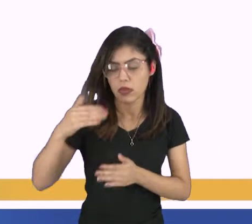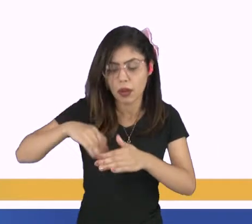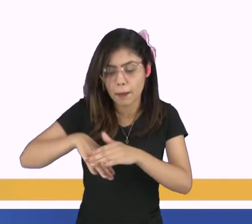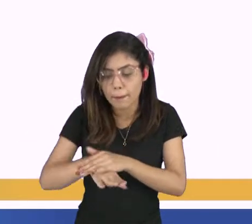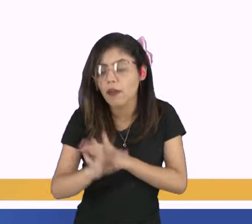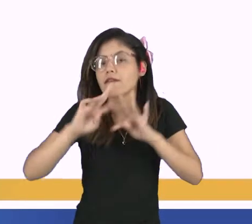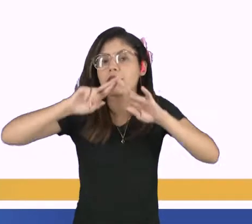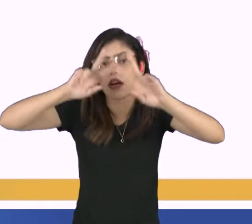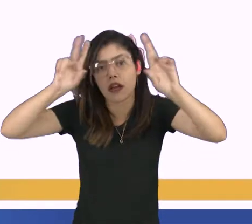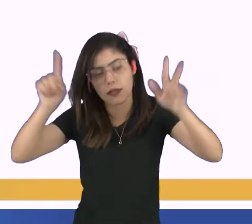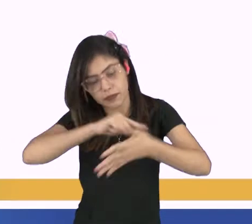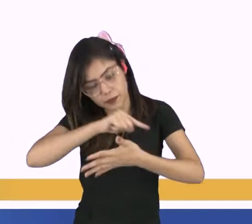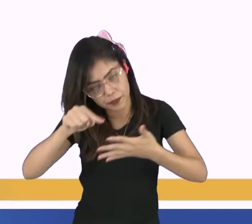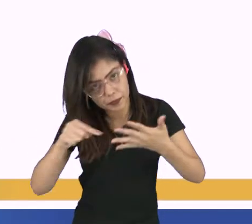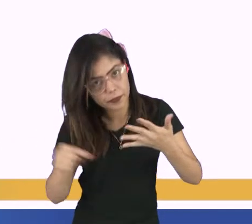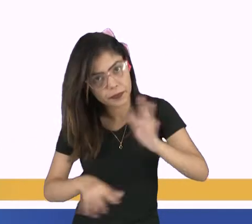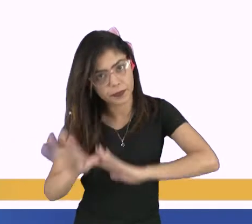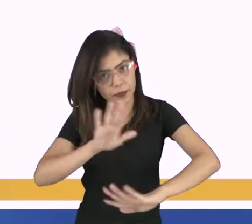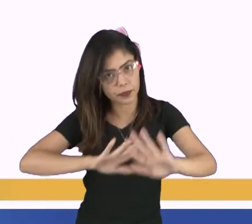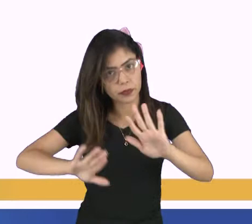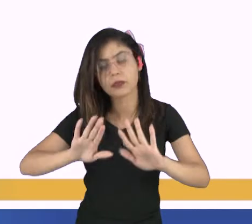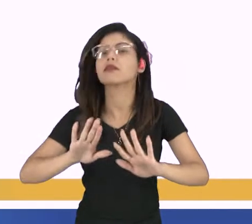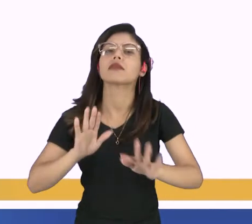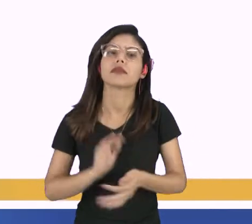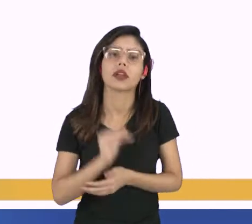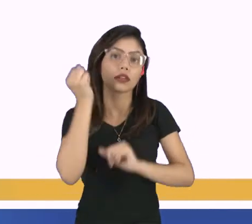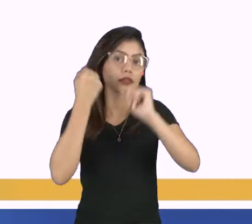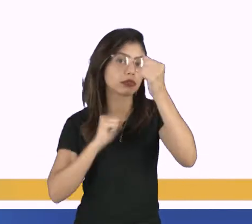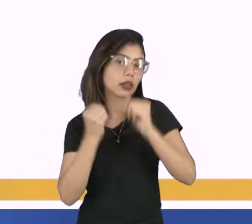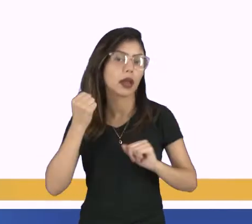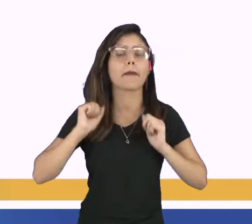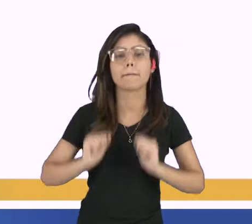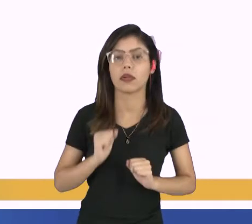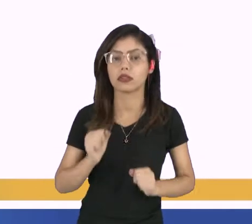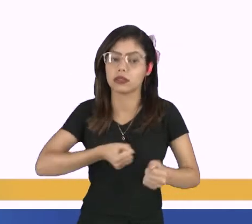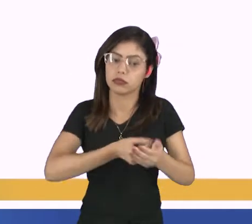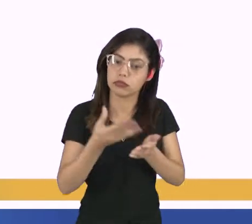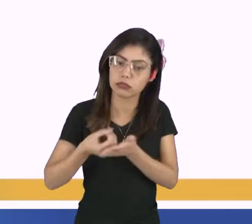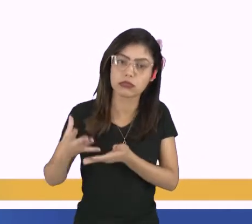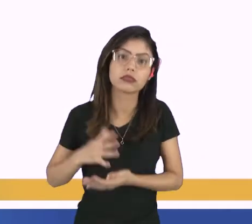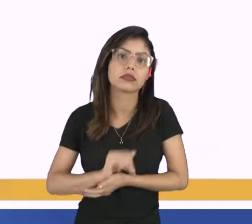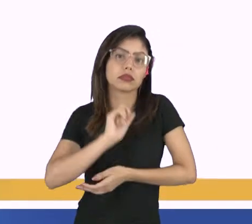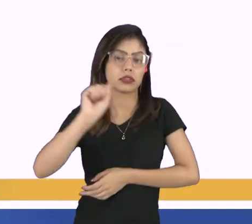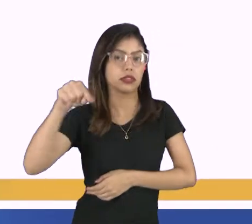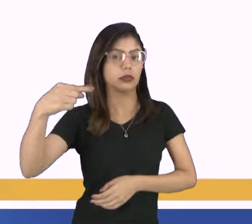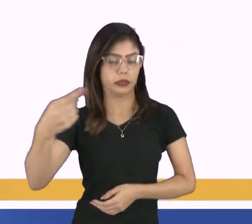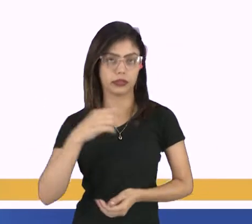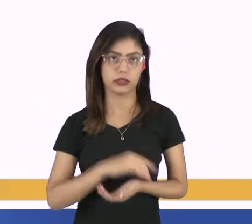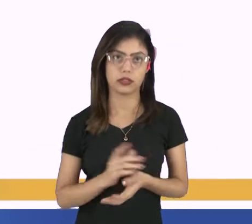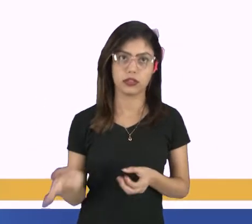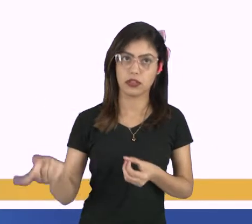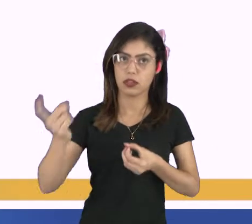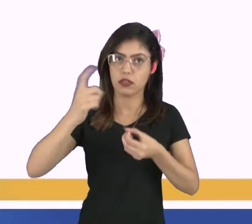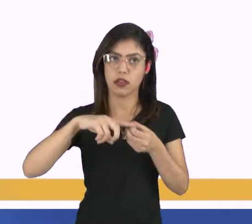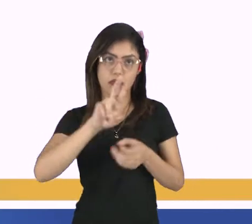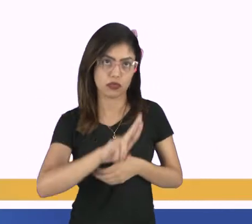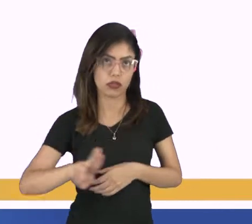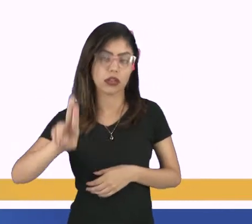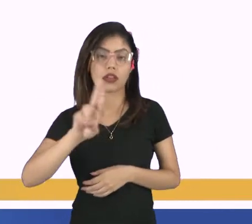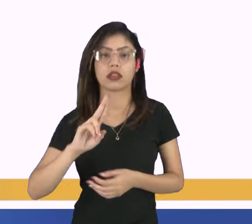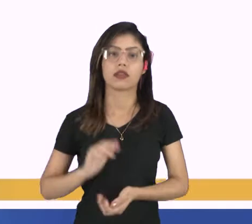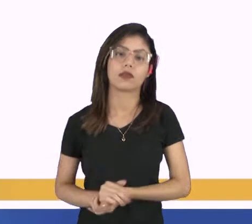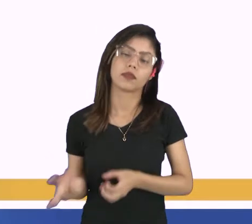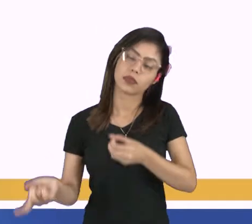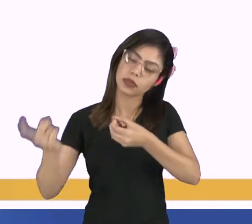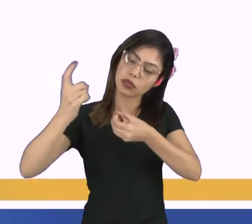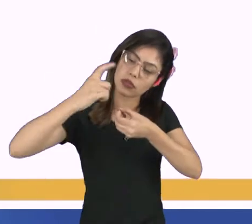várias etapas lá na estação de tratamento de água para que possa ser distribuída. Uma vez que ela é distribuída, essa água vai ser utilizada e depois